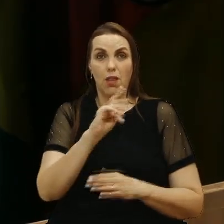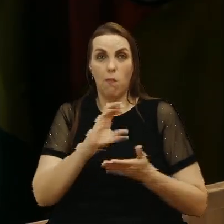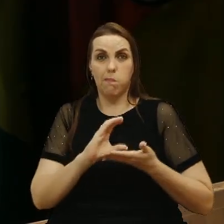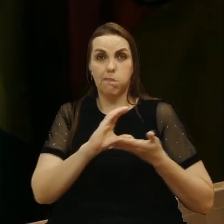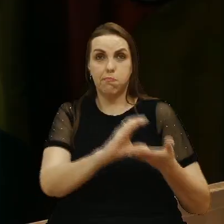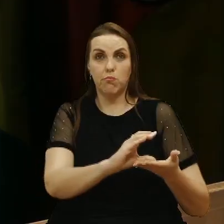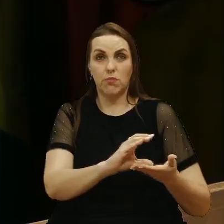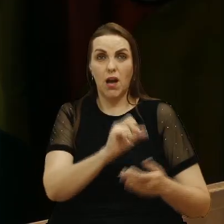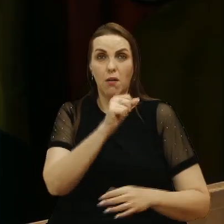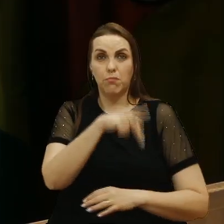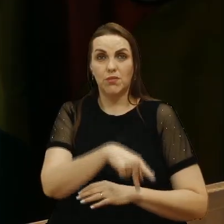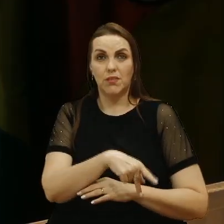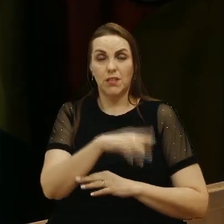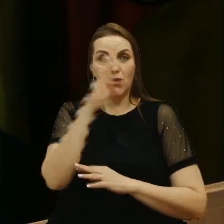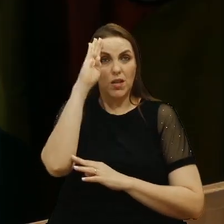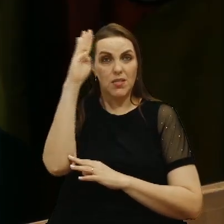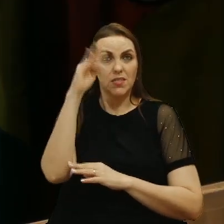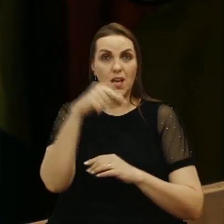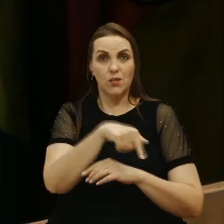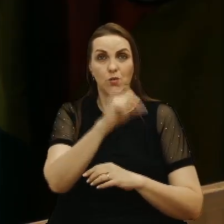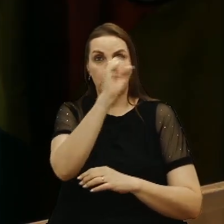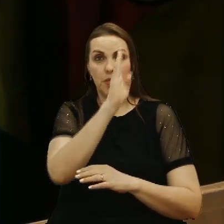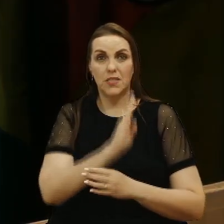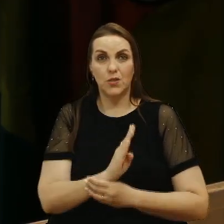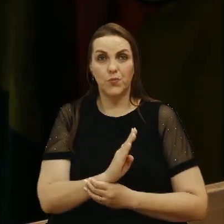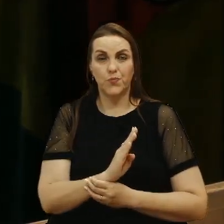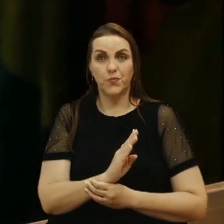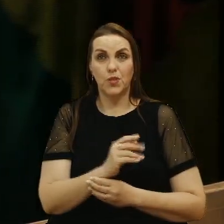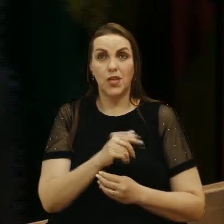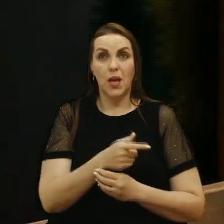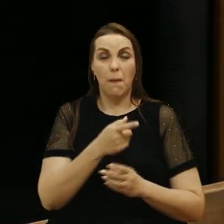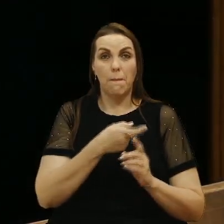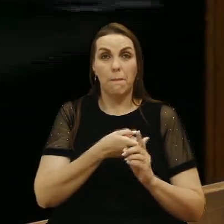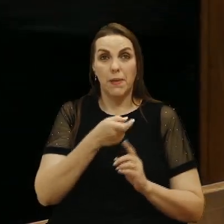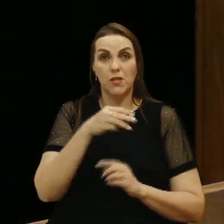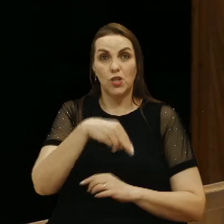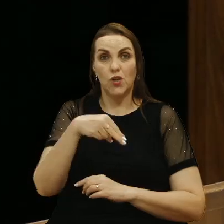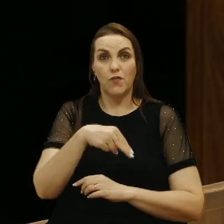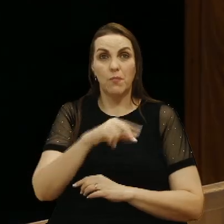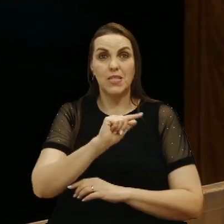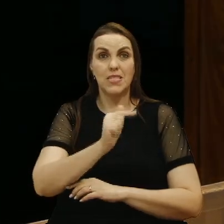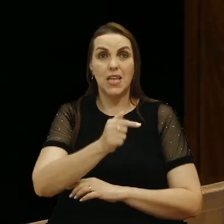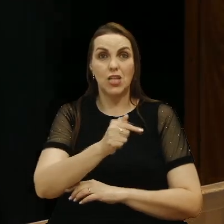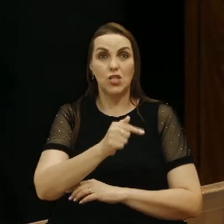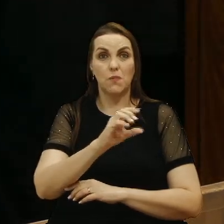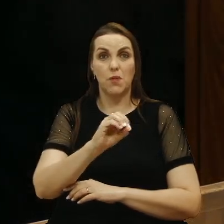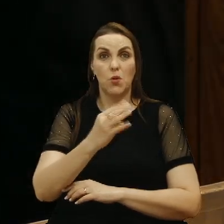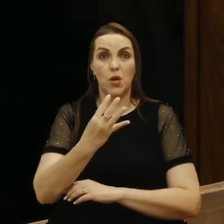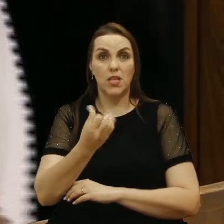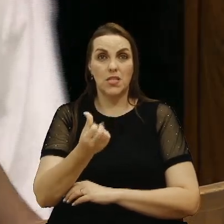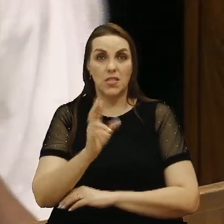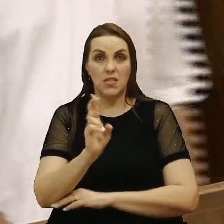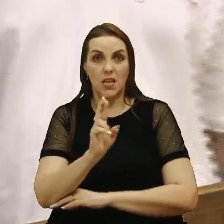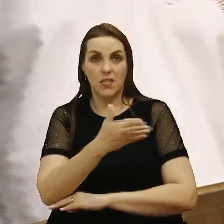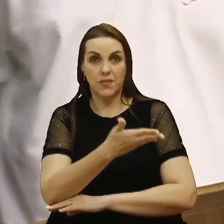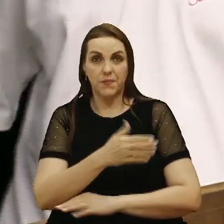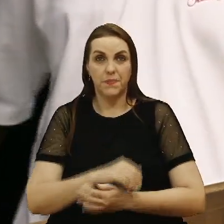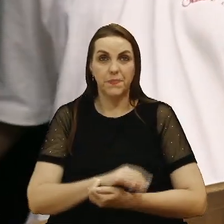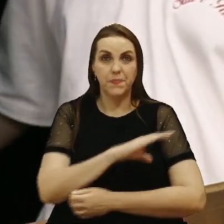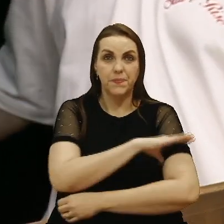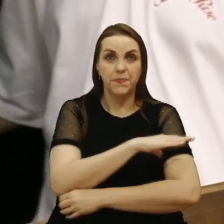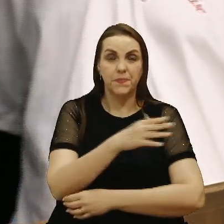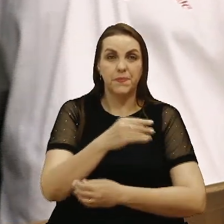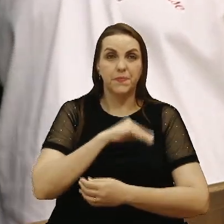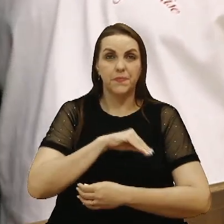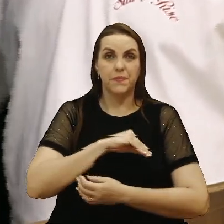junto ao Exército Brasileiro, que recebeu somente no mês de novembro R$ 7.046, que recebeu